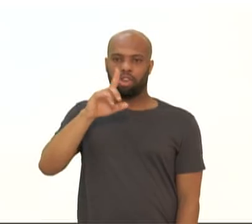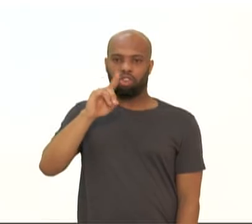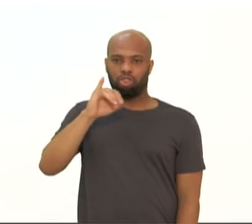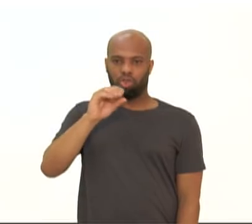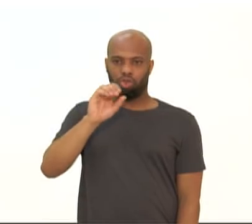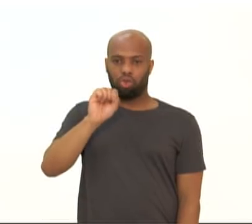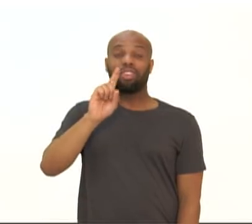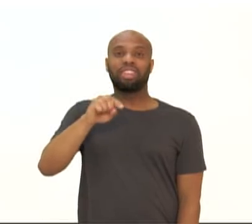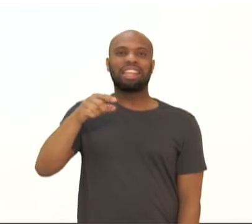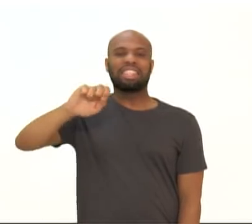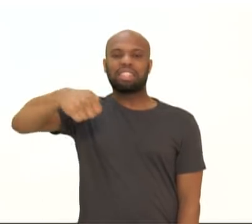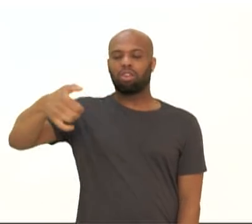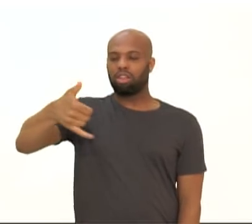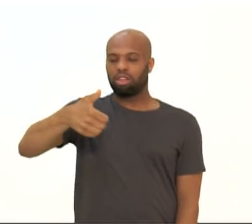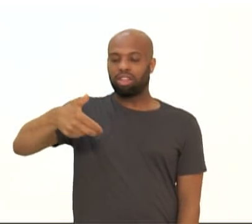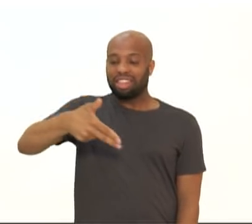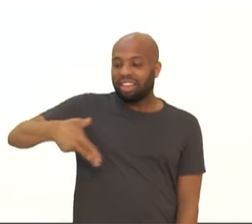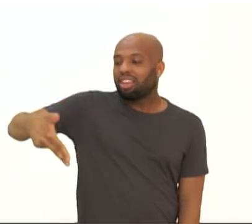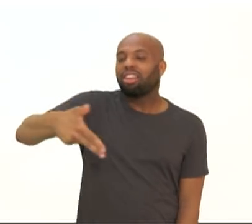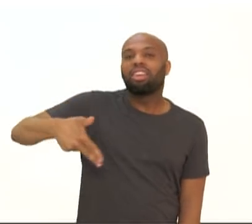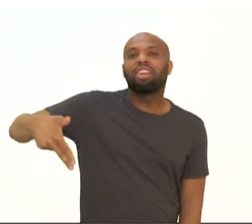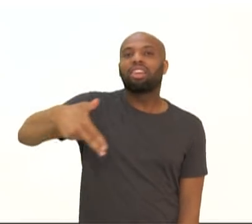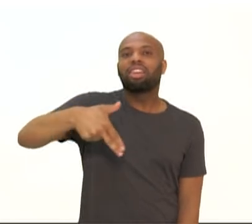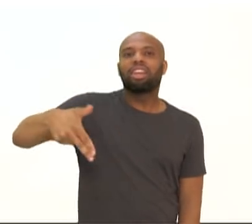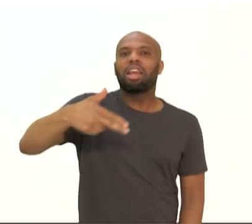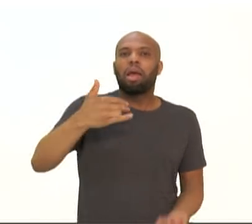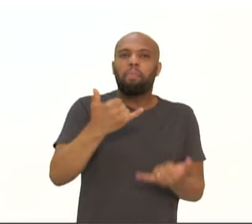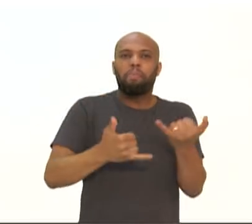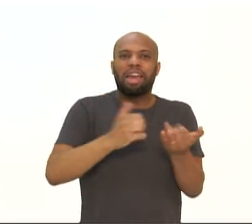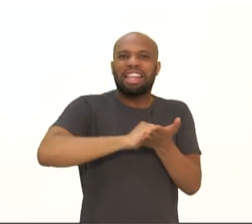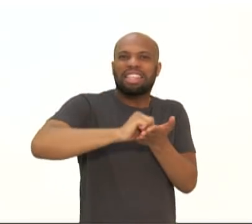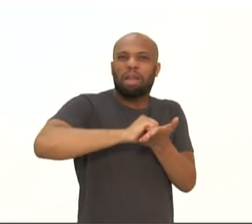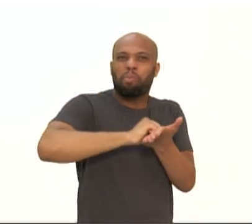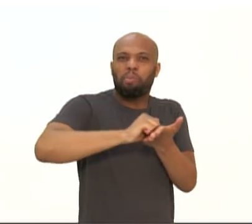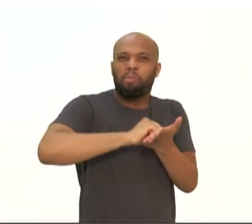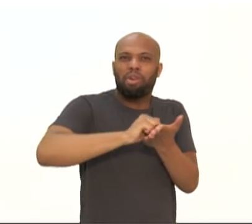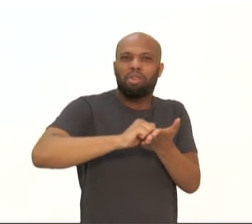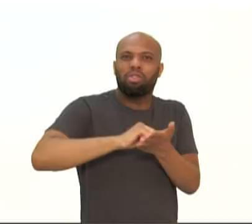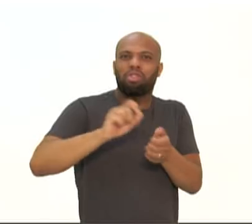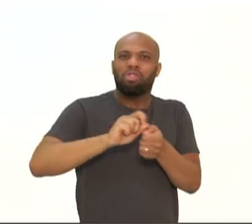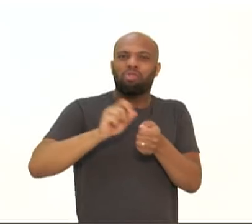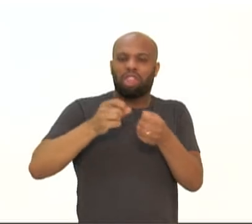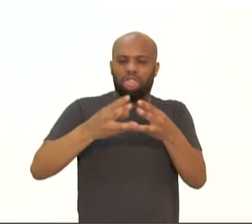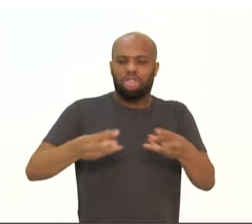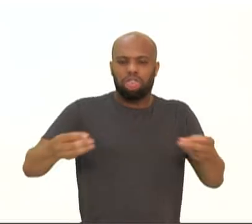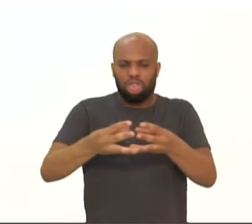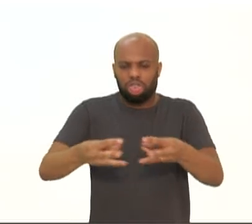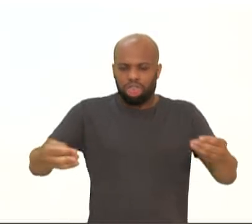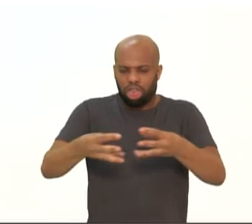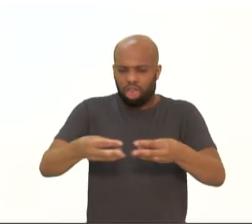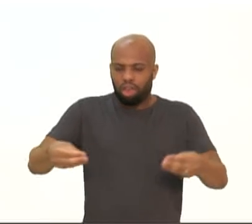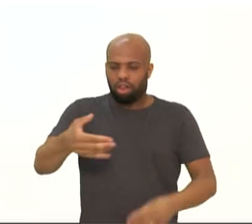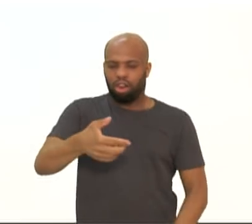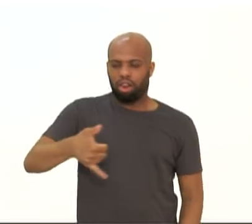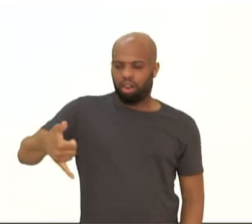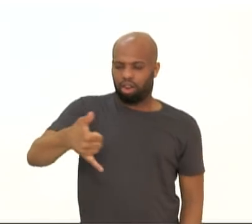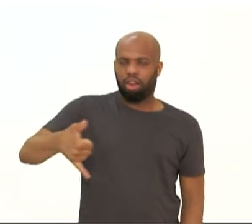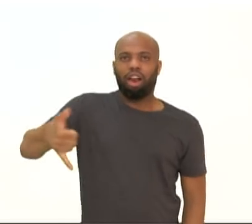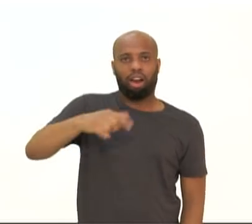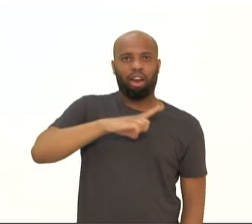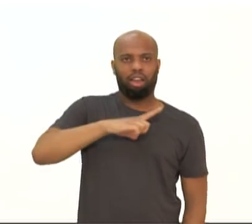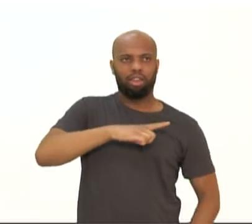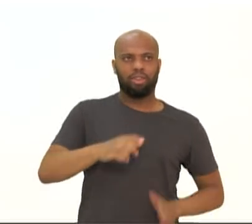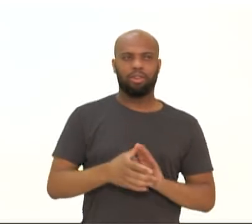um detergente, ele vai emulsificar, ajudar a ir soltando, desmanchando as gorduras,